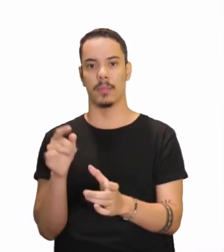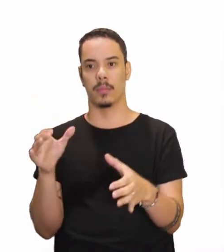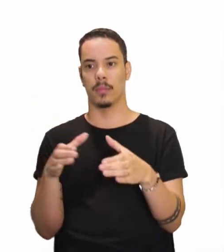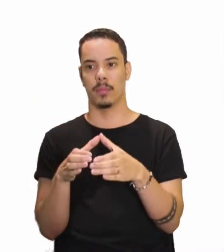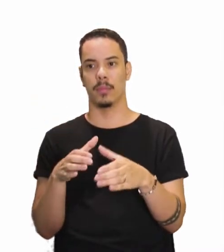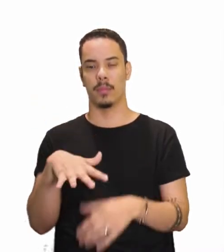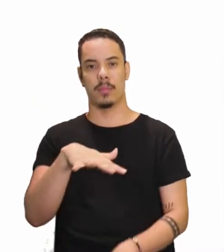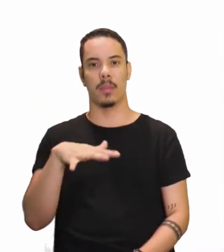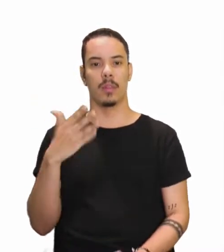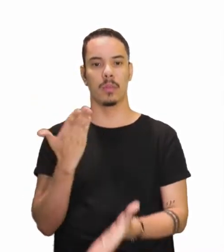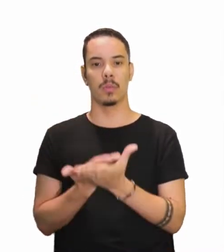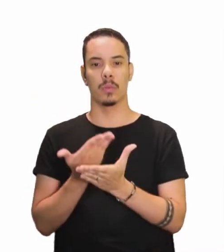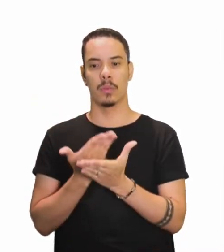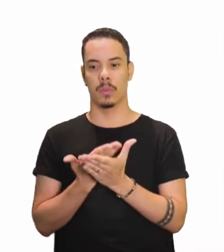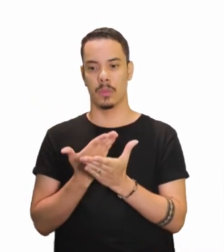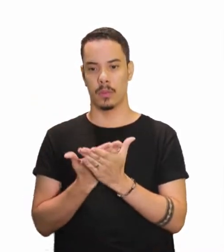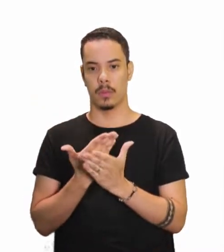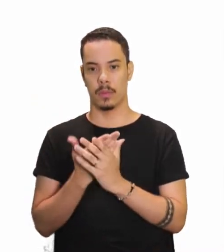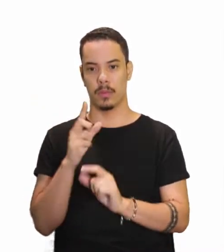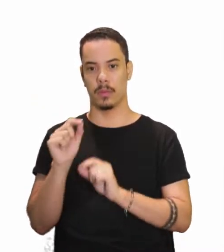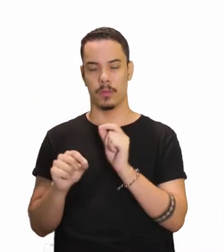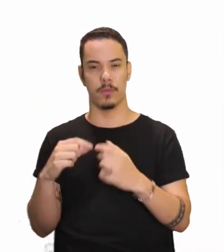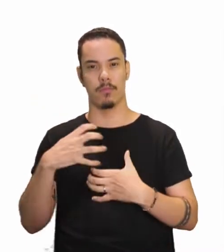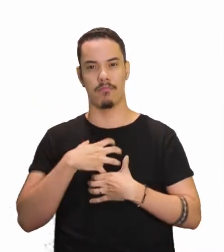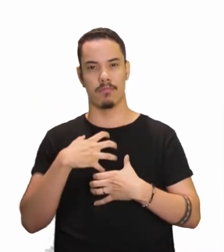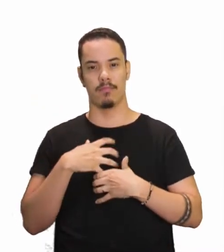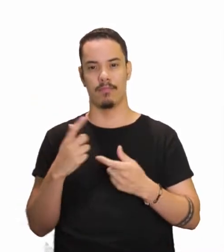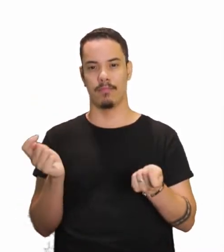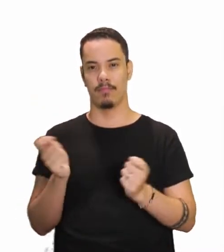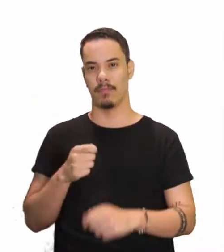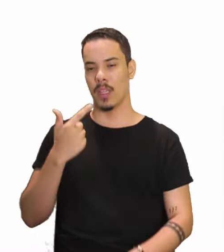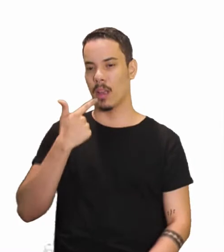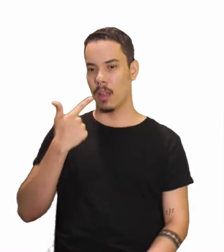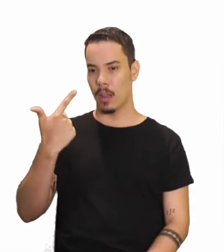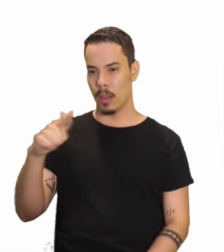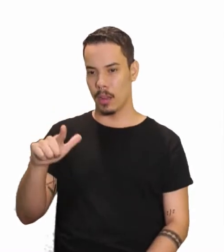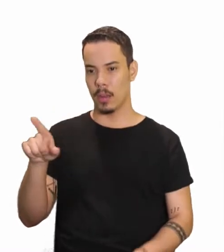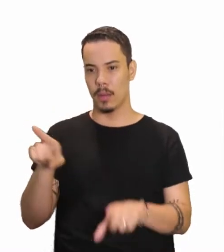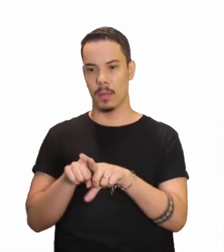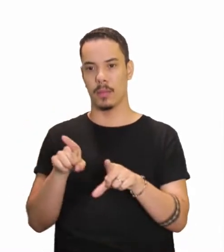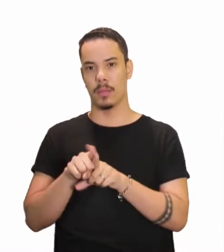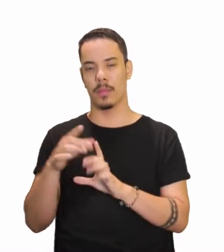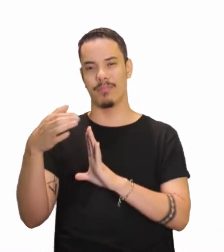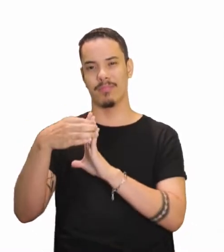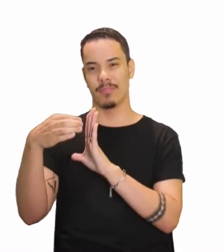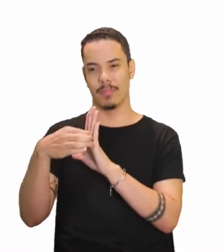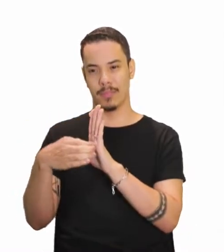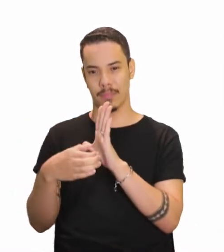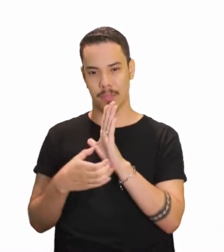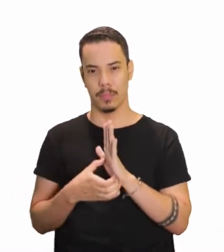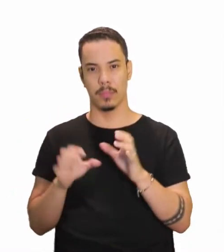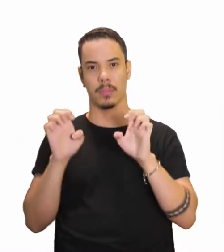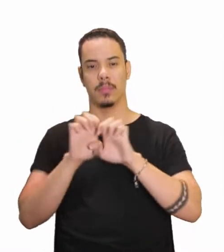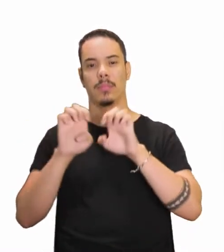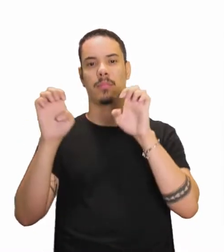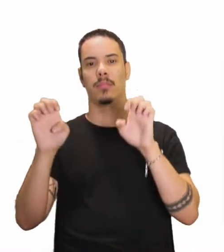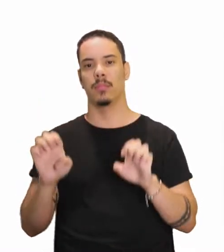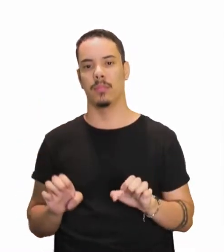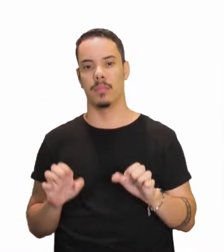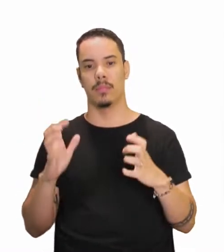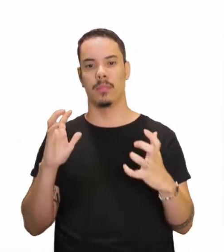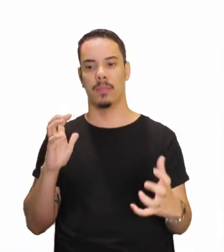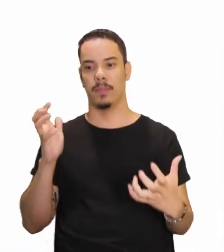que estuda, né, aí as formas da língua, a classificação, a estrutura,